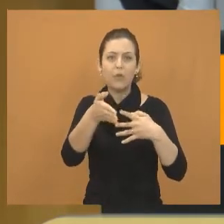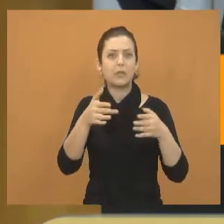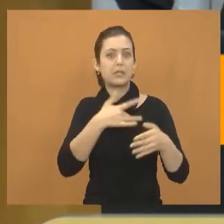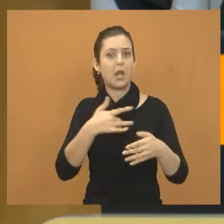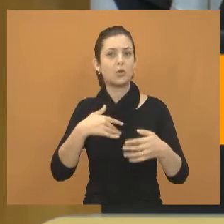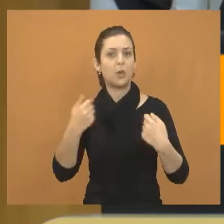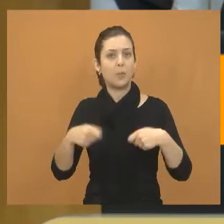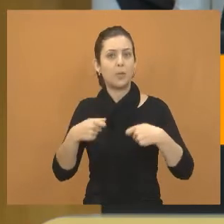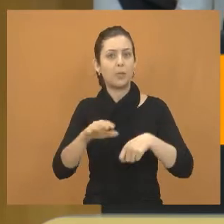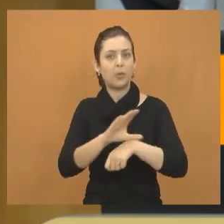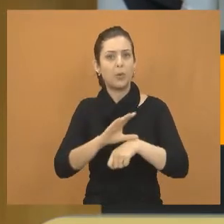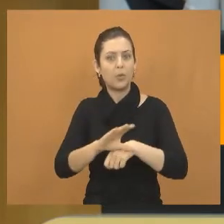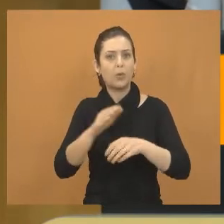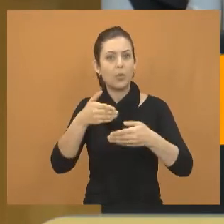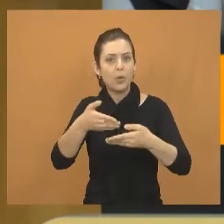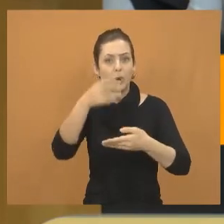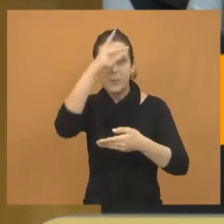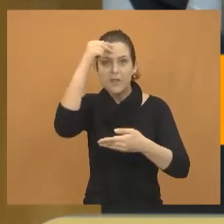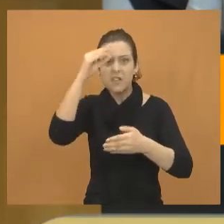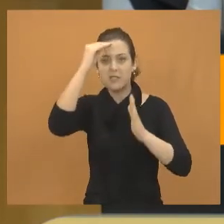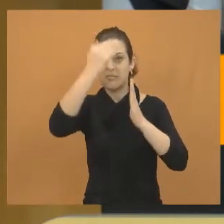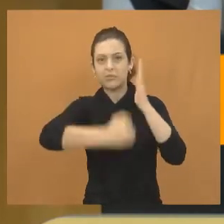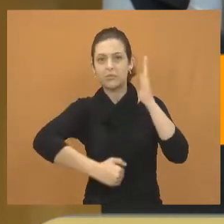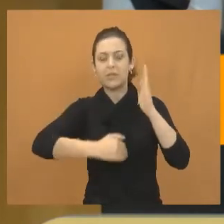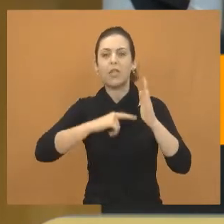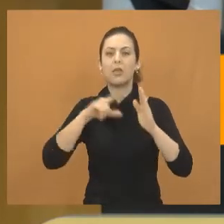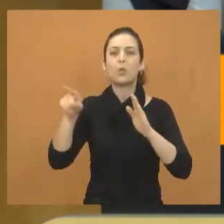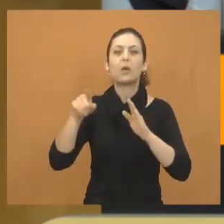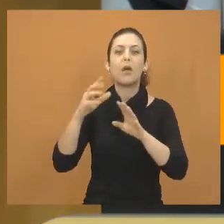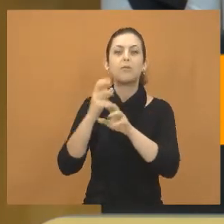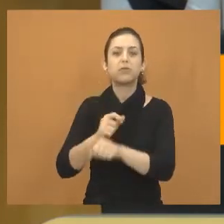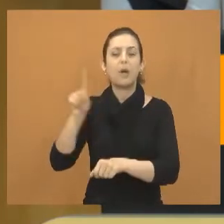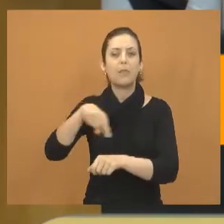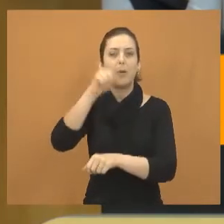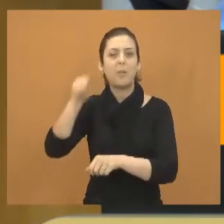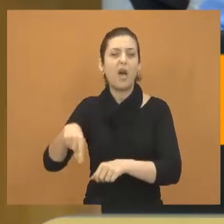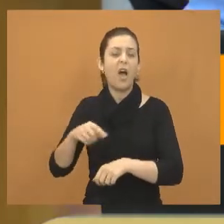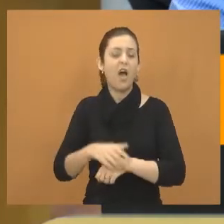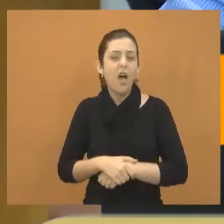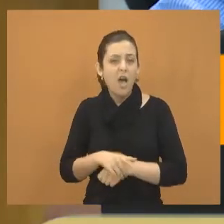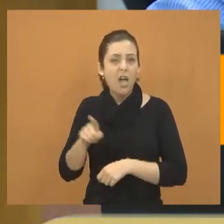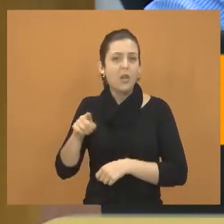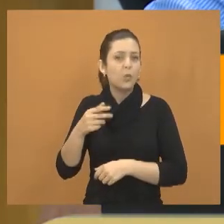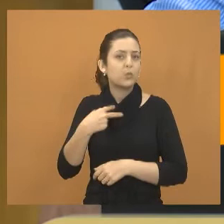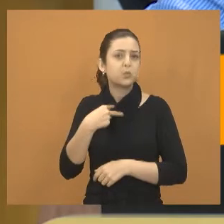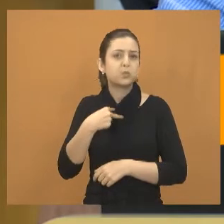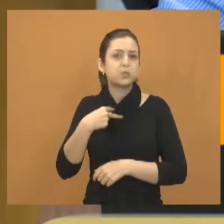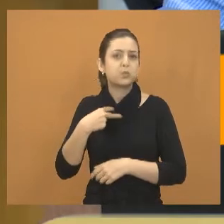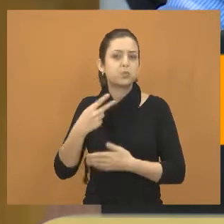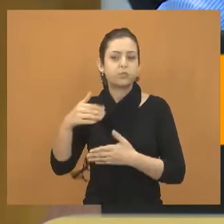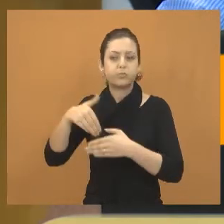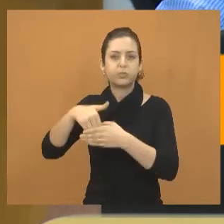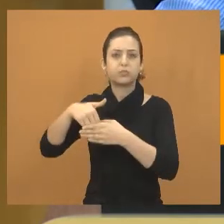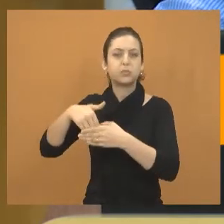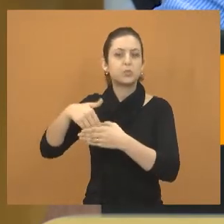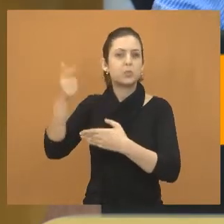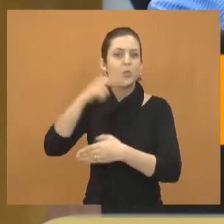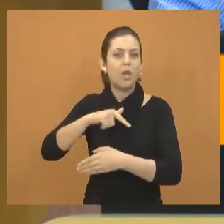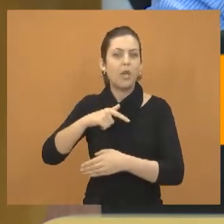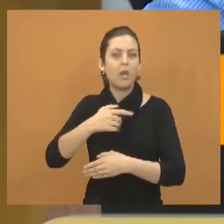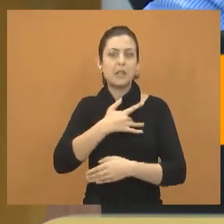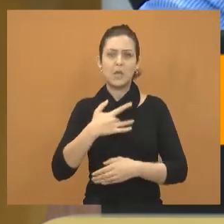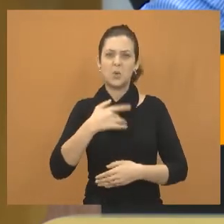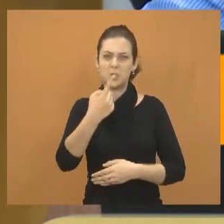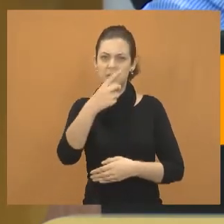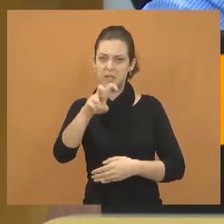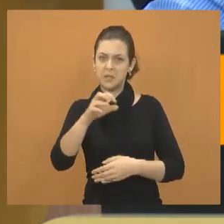constitucional. O prefeito que não fizer isso, ele tem as suas contas reprovadas e se torna inelegível. A saúde é 15%. Eu estou